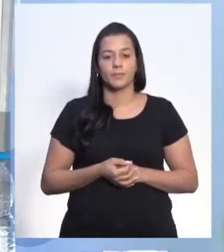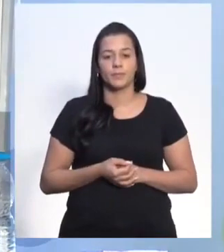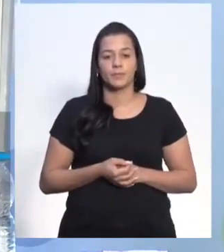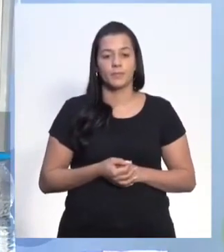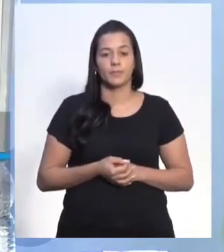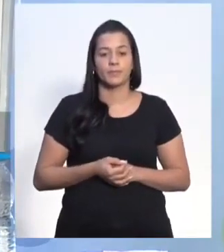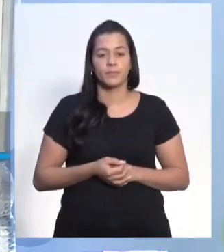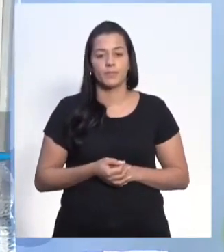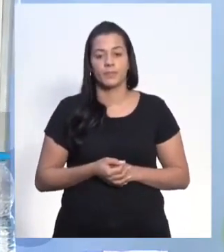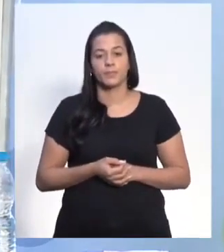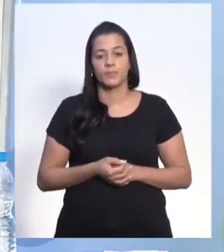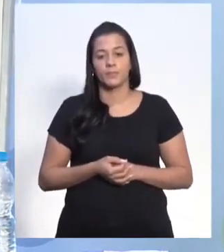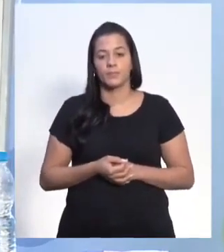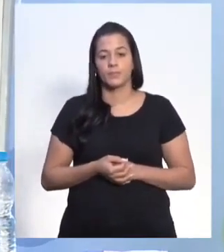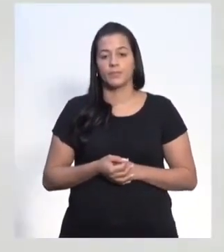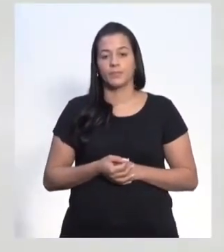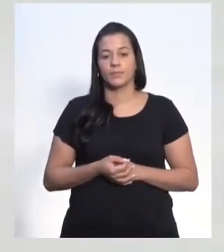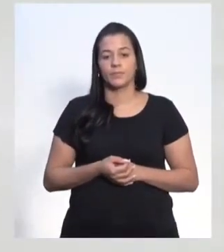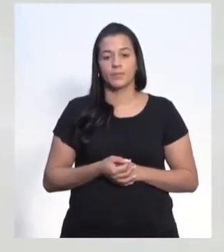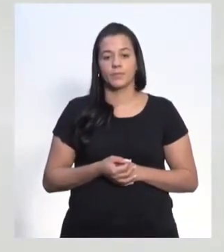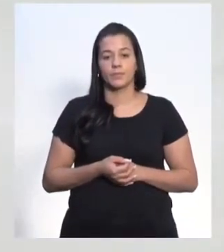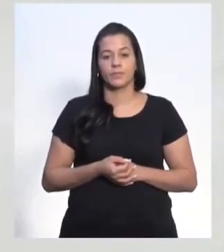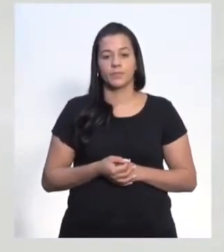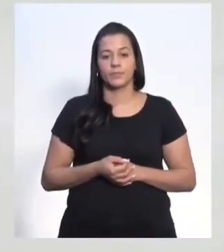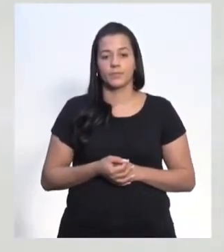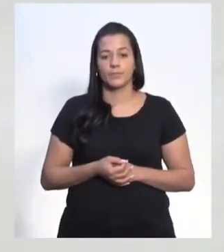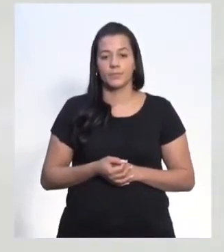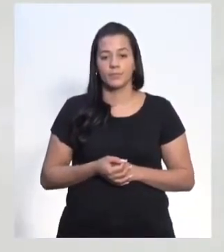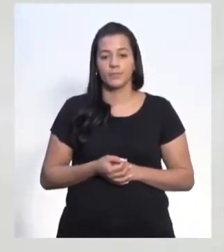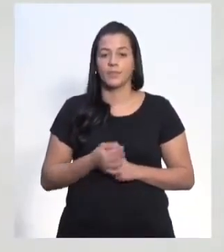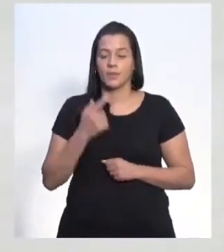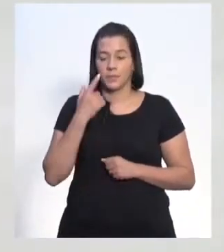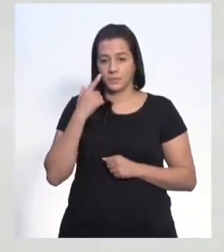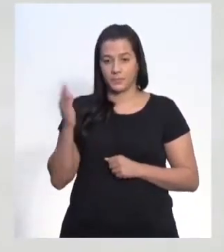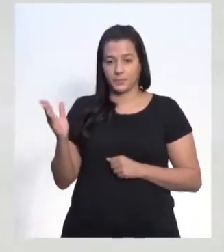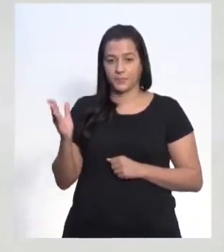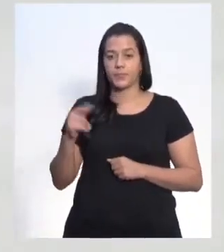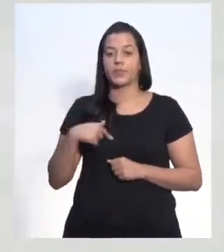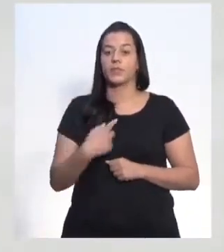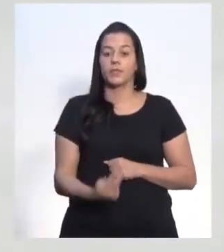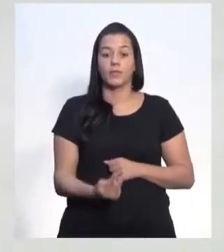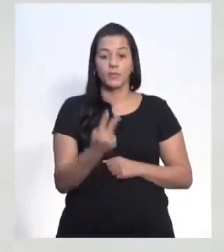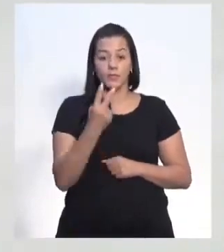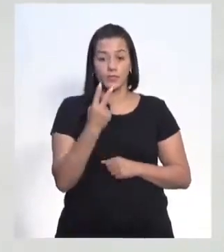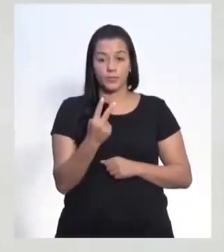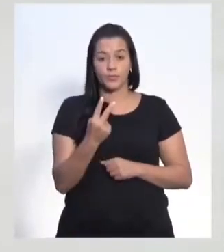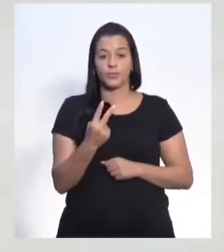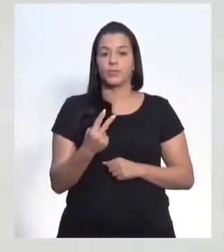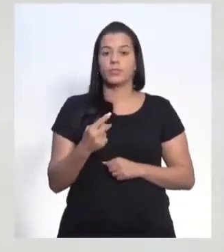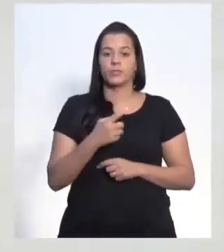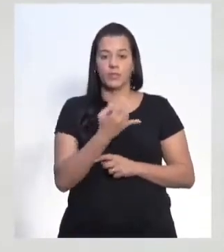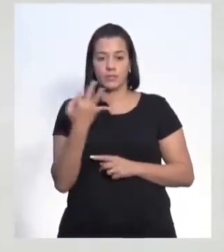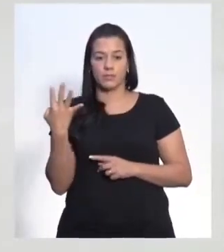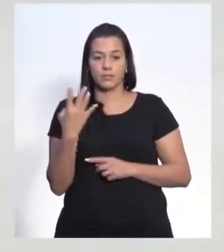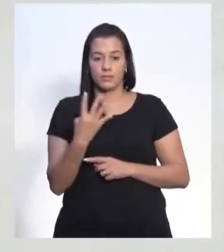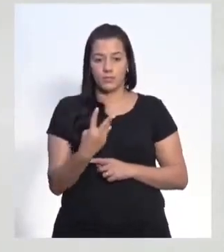ser cara e coroa ou coroa e cara. A gente tem duas opções dessas